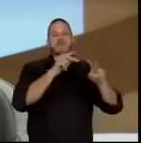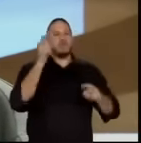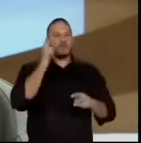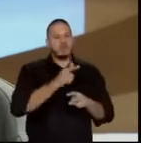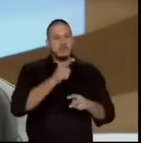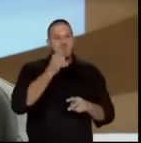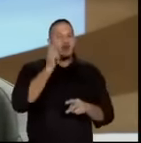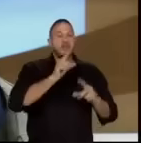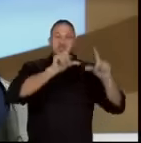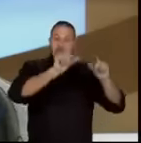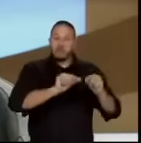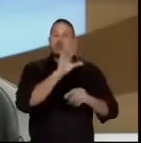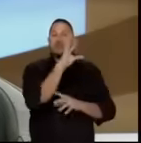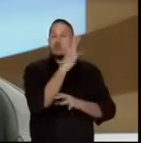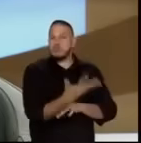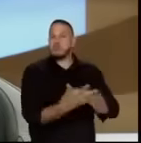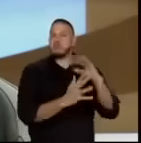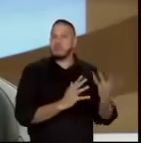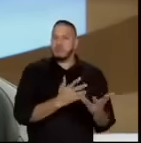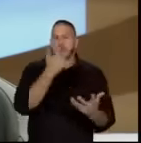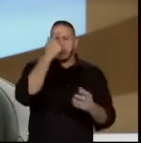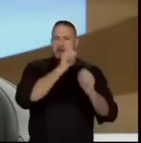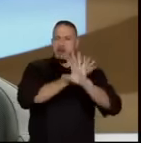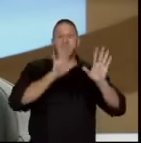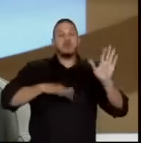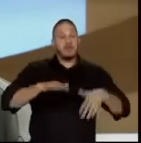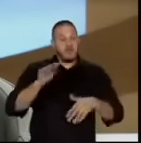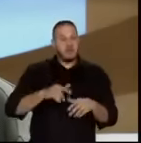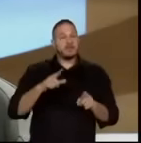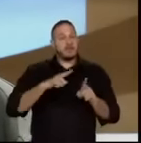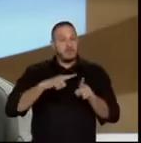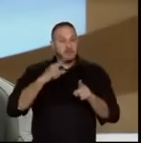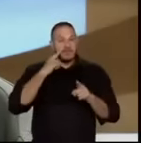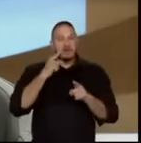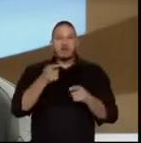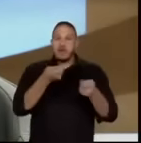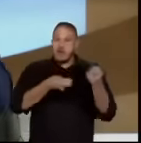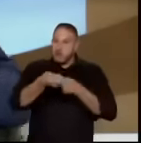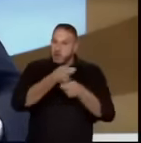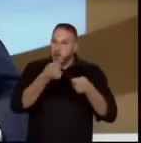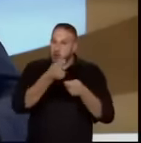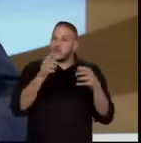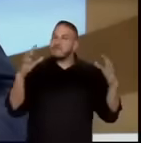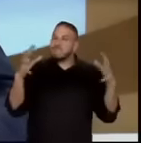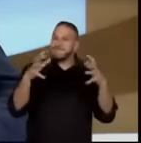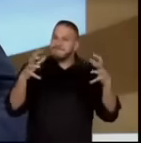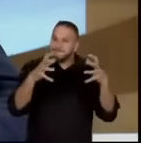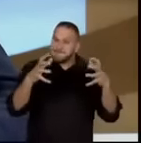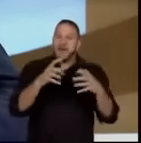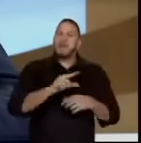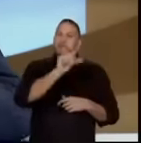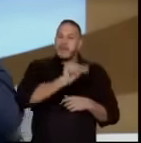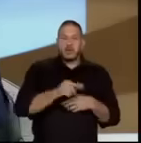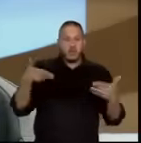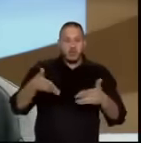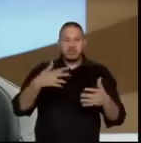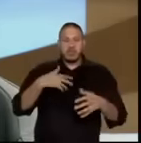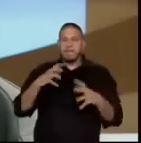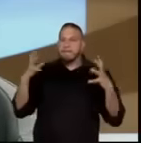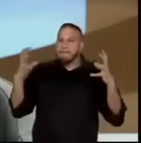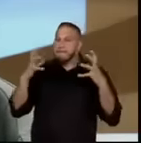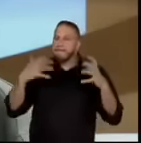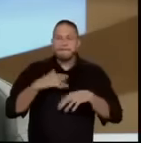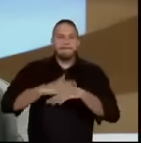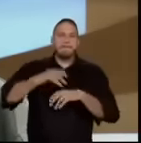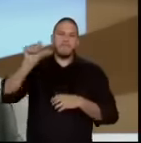desmatamento bastante clara e talvez uma pressão econômica sobre a floresta naquela altura menor do que a pressão que nós temos hoje. Do ponto